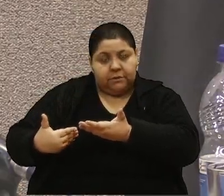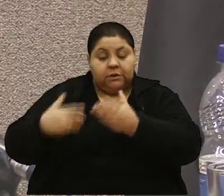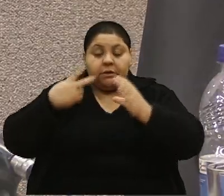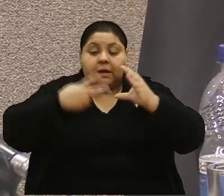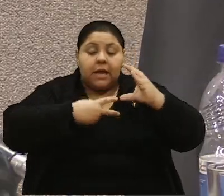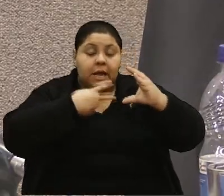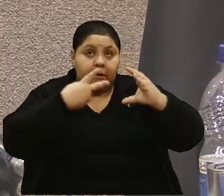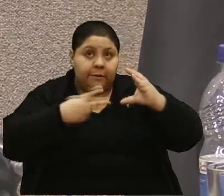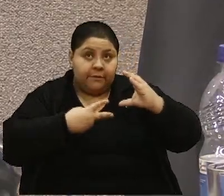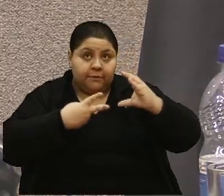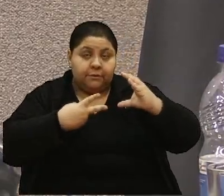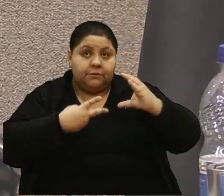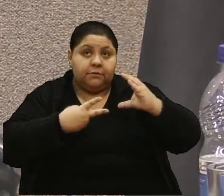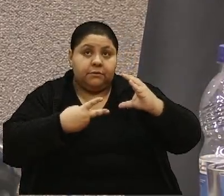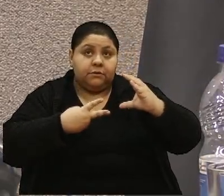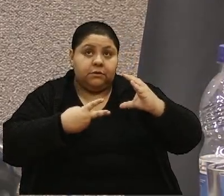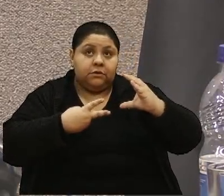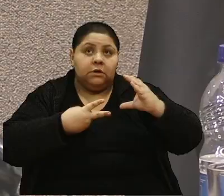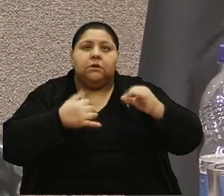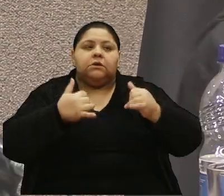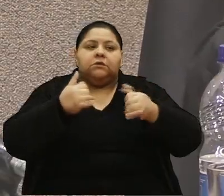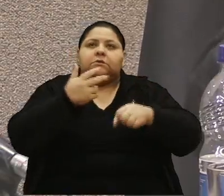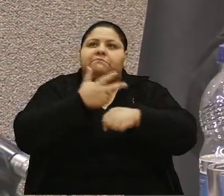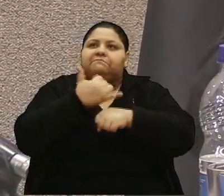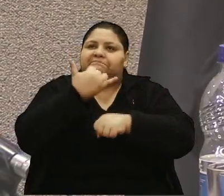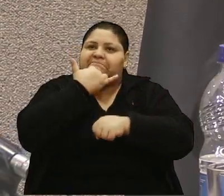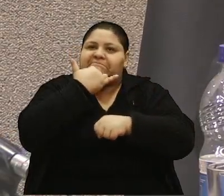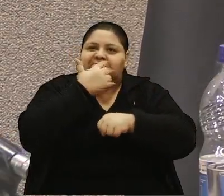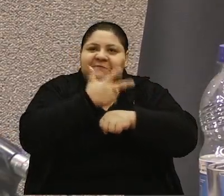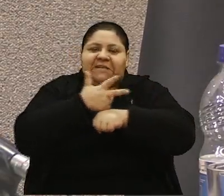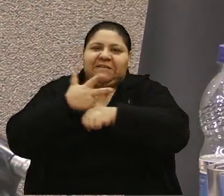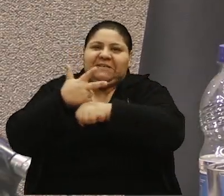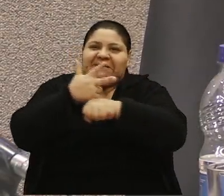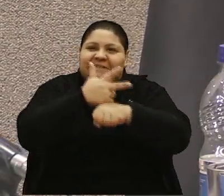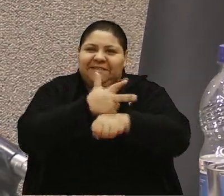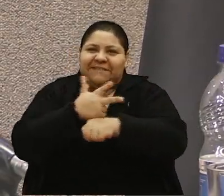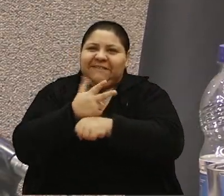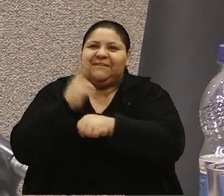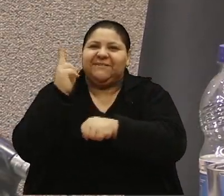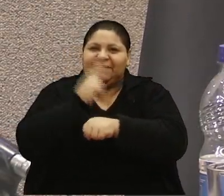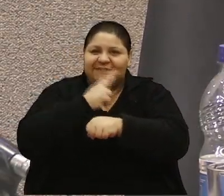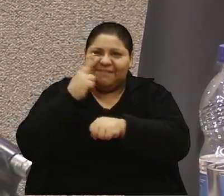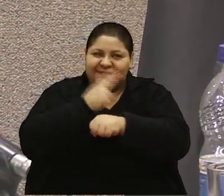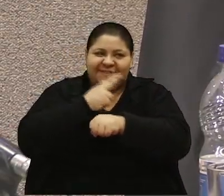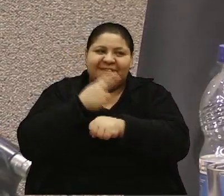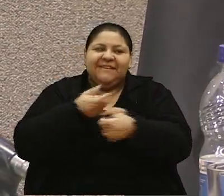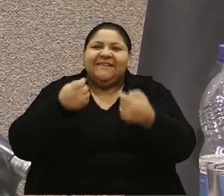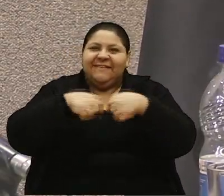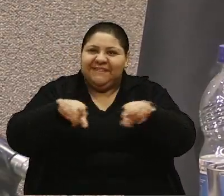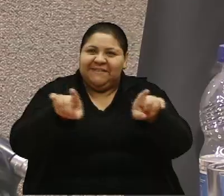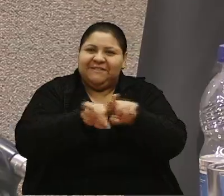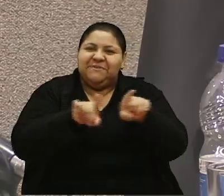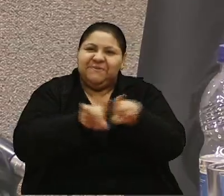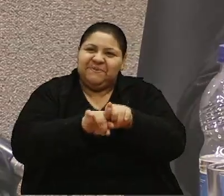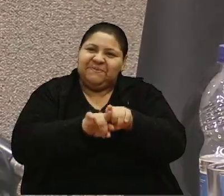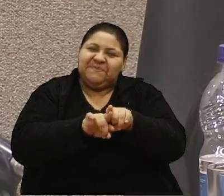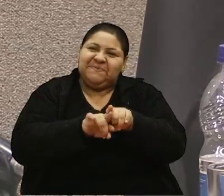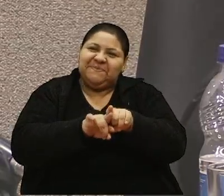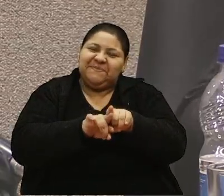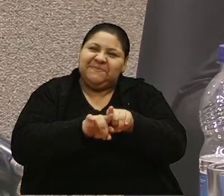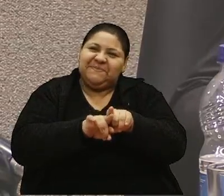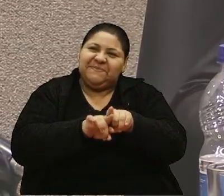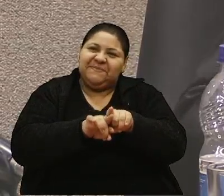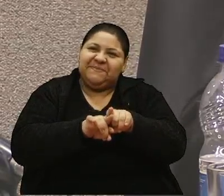câmeras nos acessos da cidade, câmeras, urgente. Precisamos também, nobre colega,